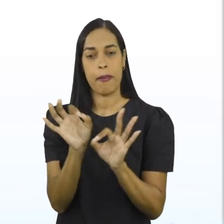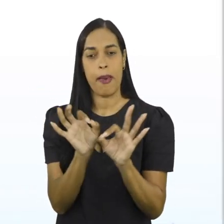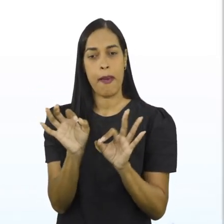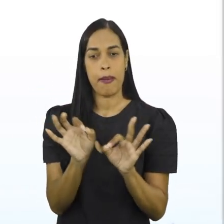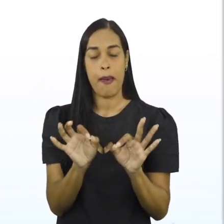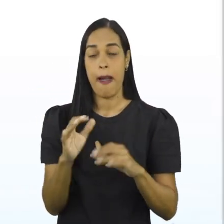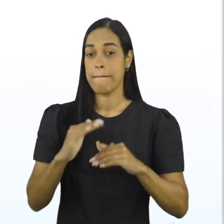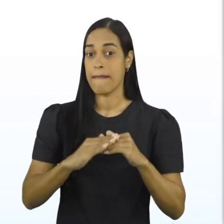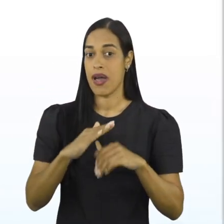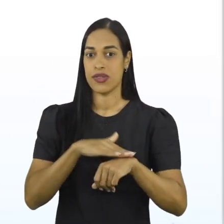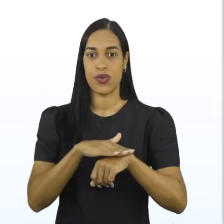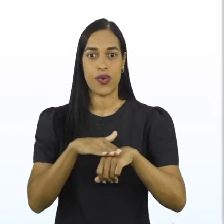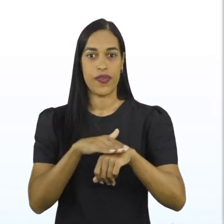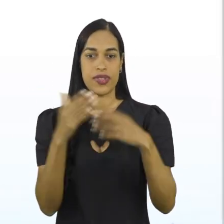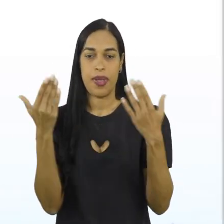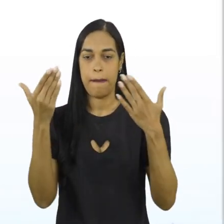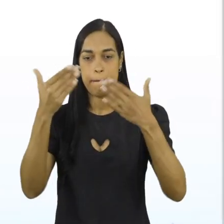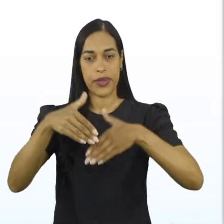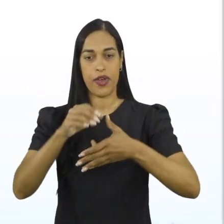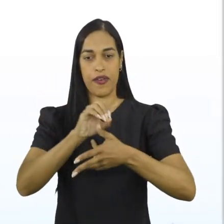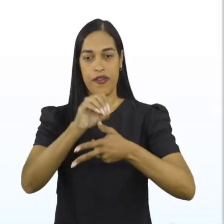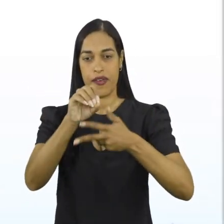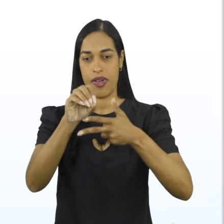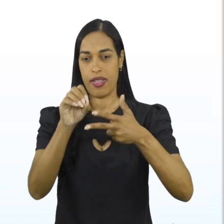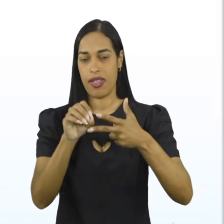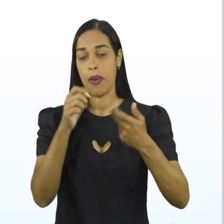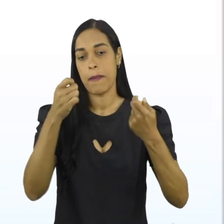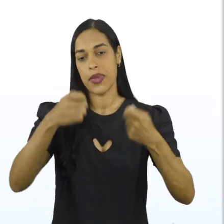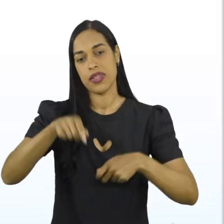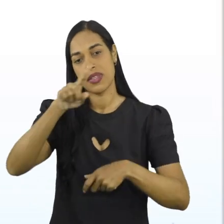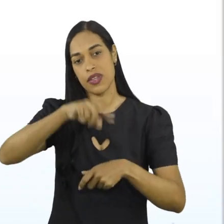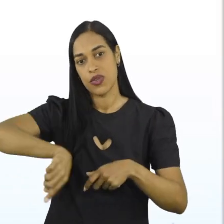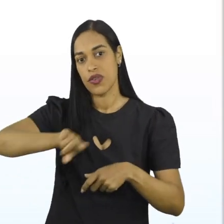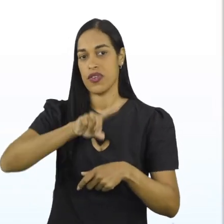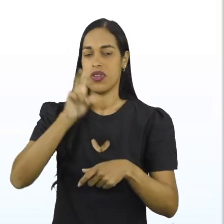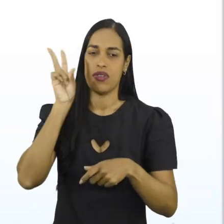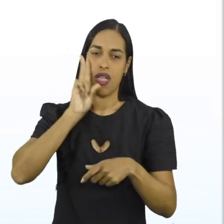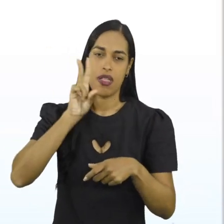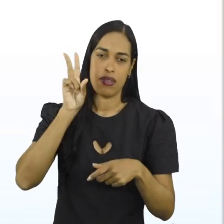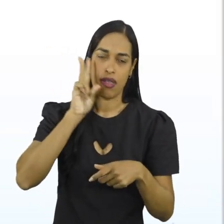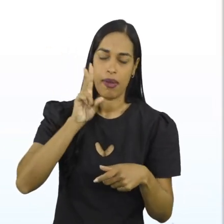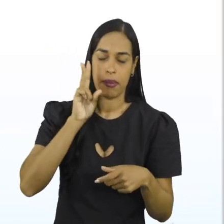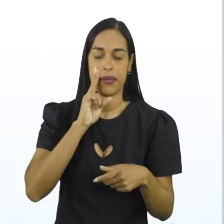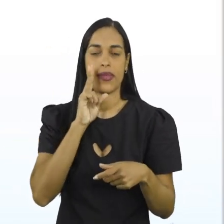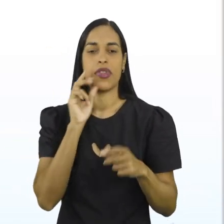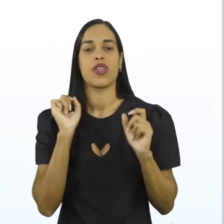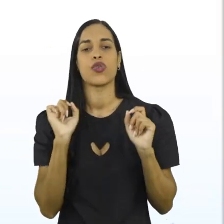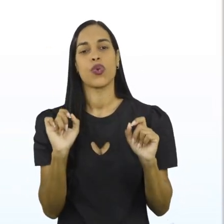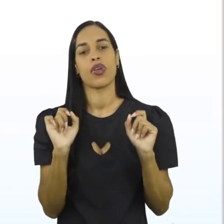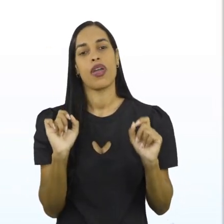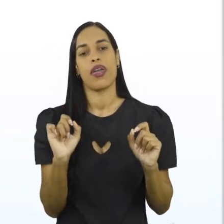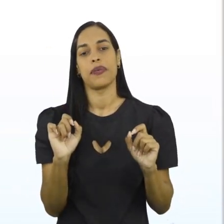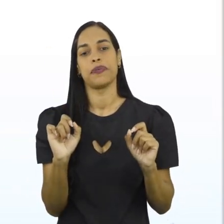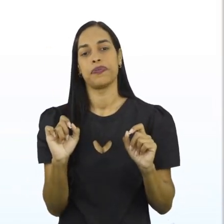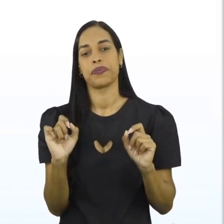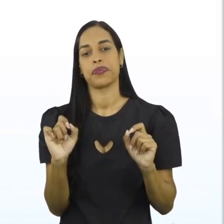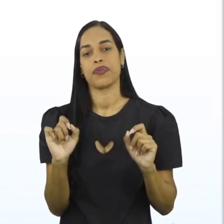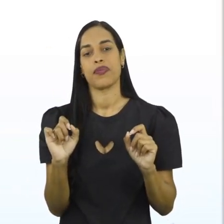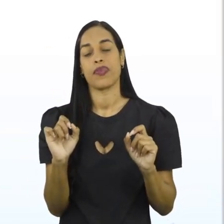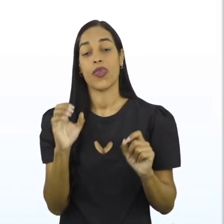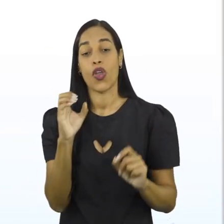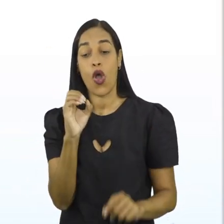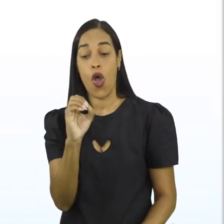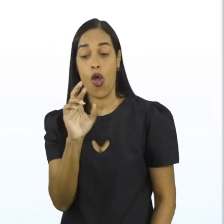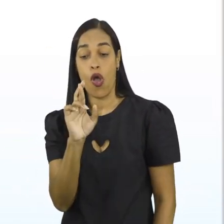são faladas aí na prova do Enem. Eu preciso que vocês lembrem das famosas